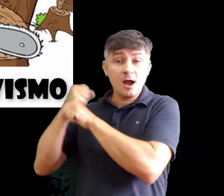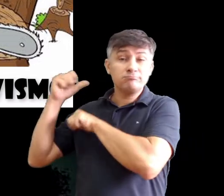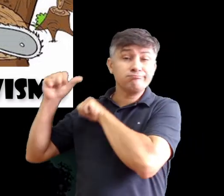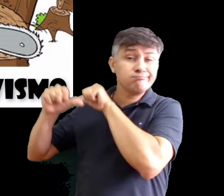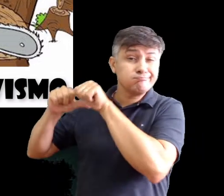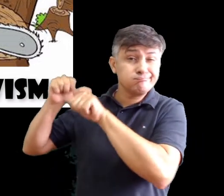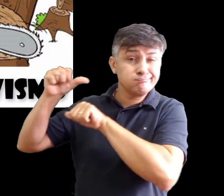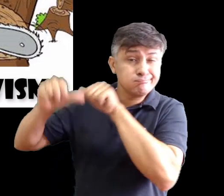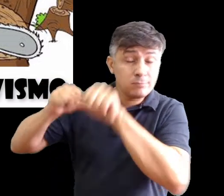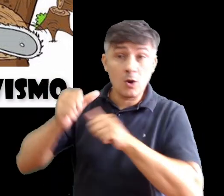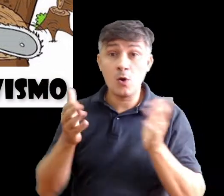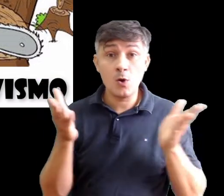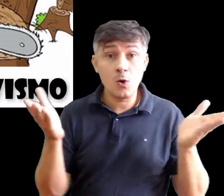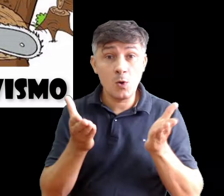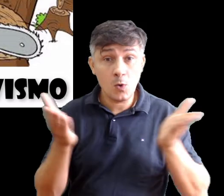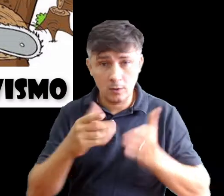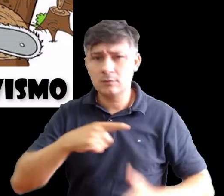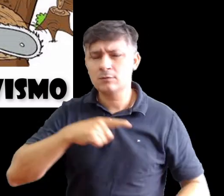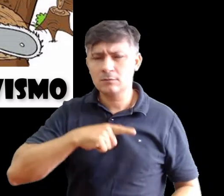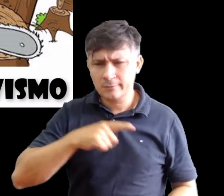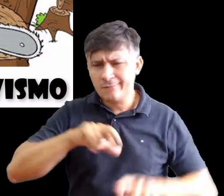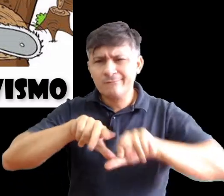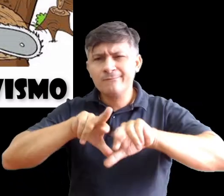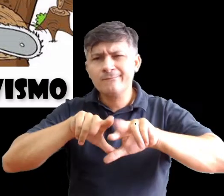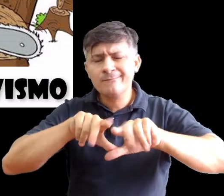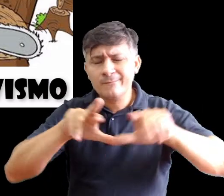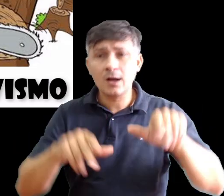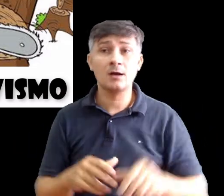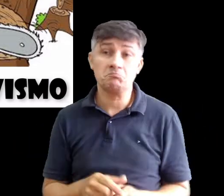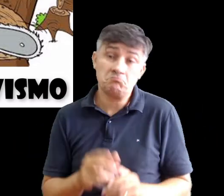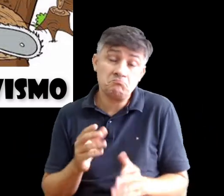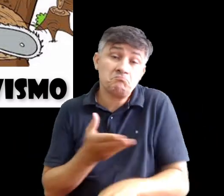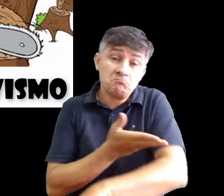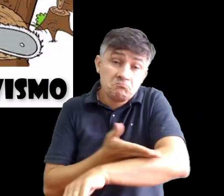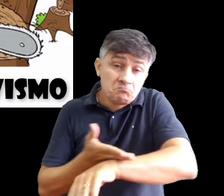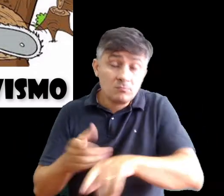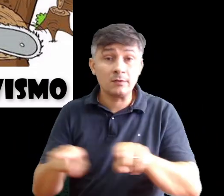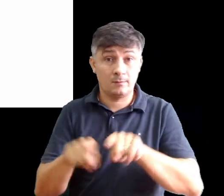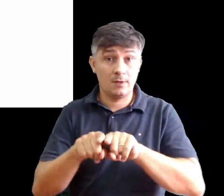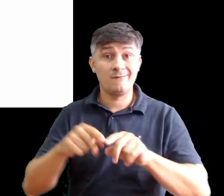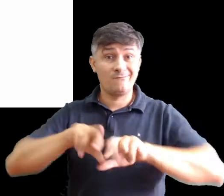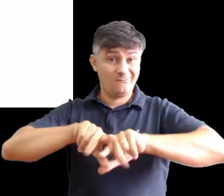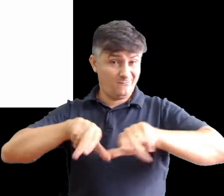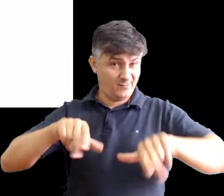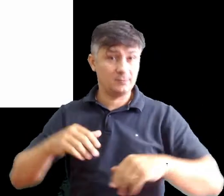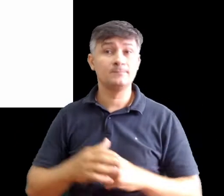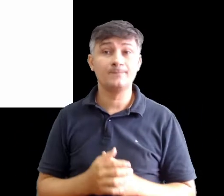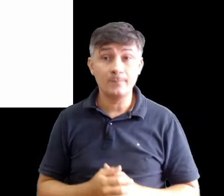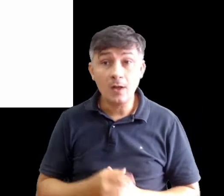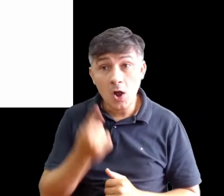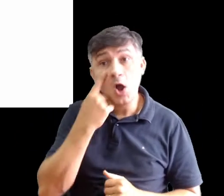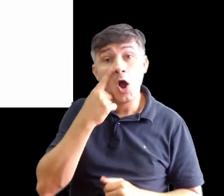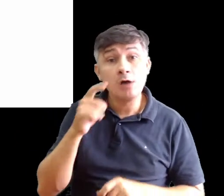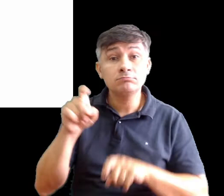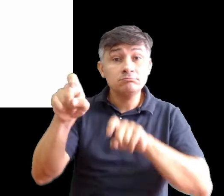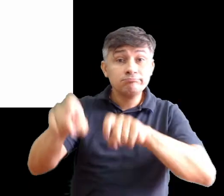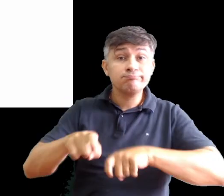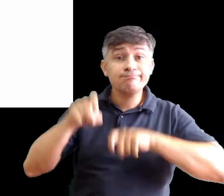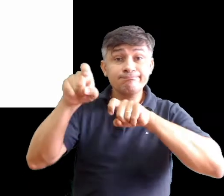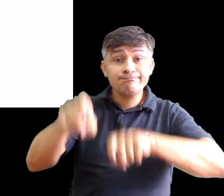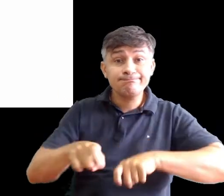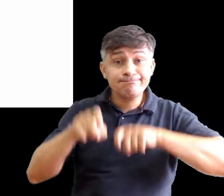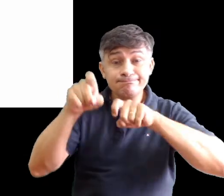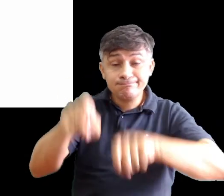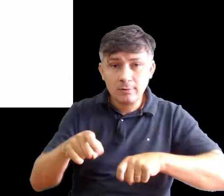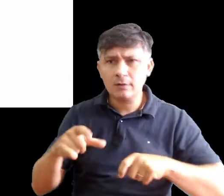história. Hoje, há uso de técnicas tanto tradicionais quanto modernas. Na agropecuária, por exemplo, o